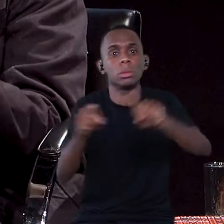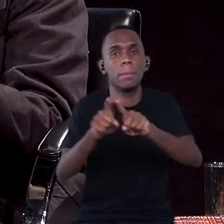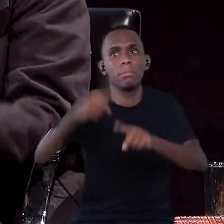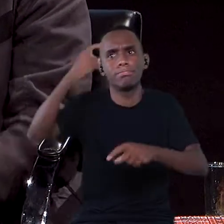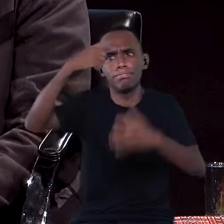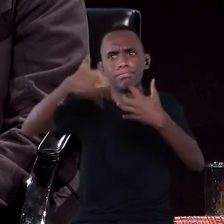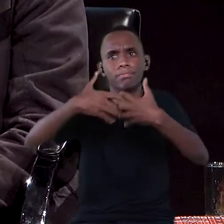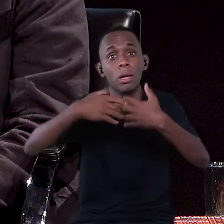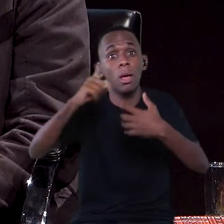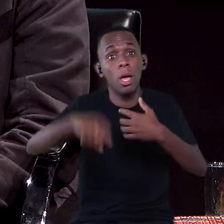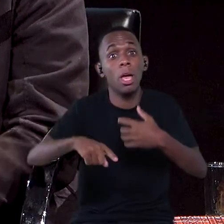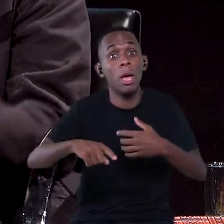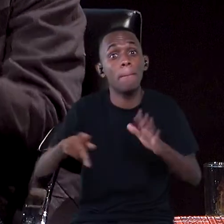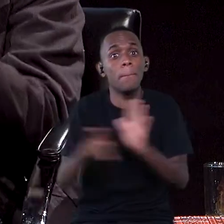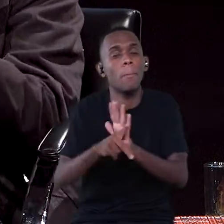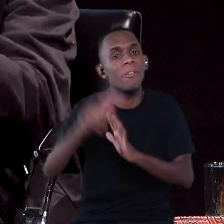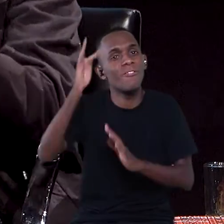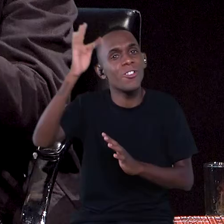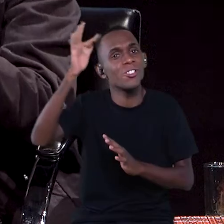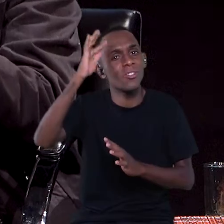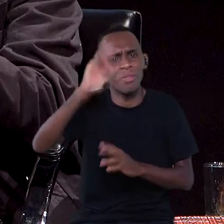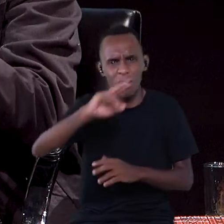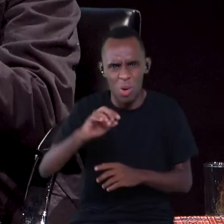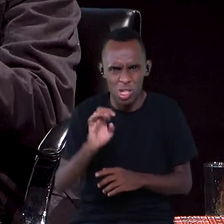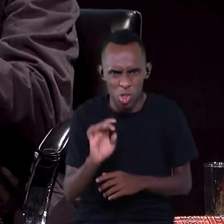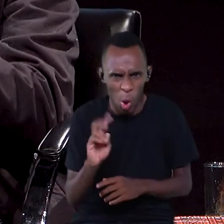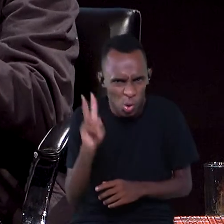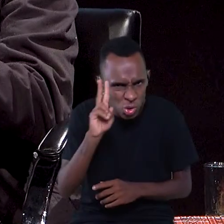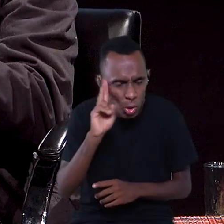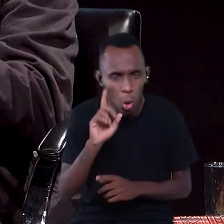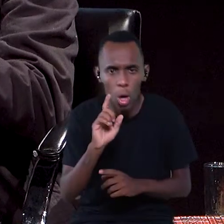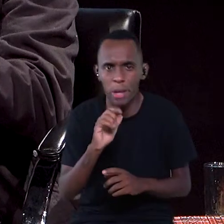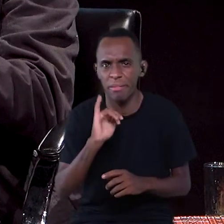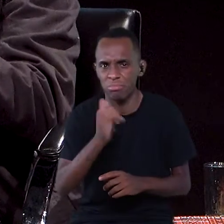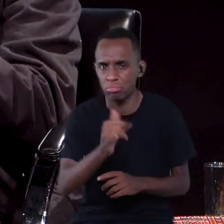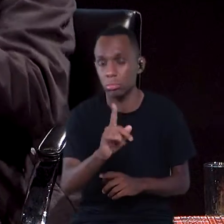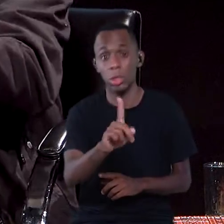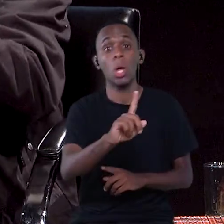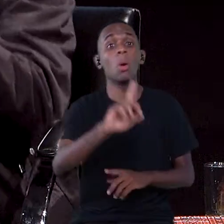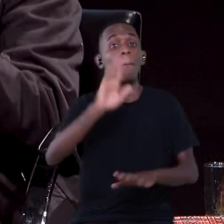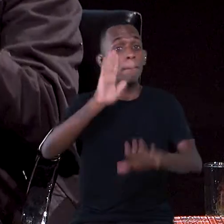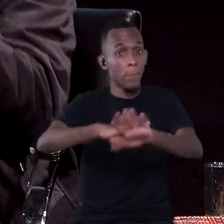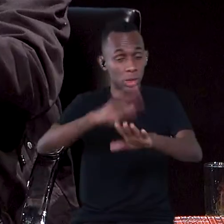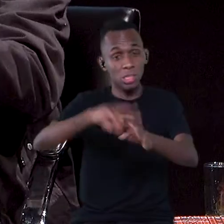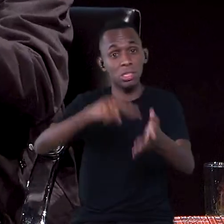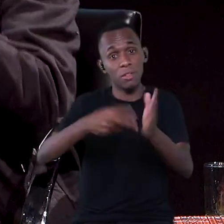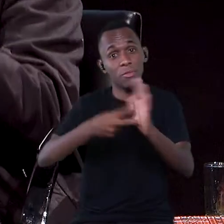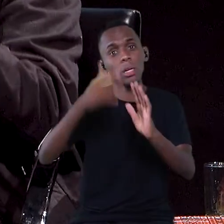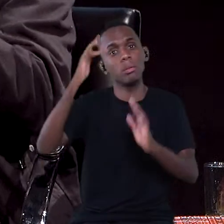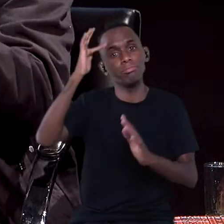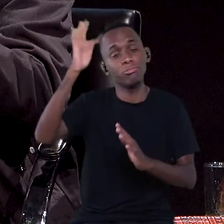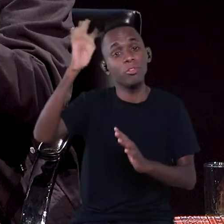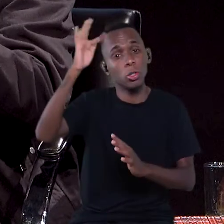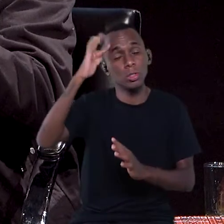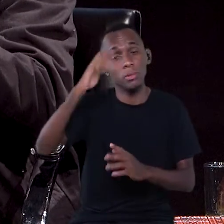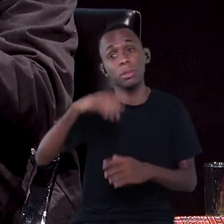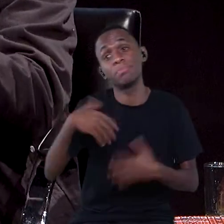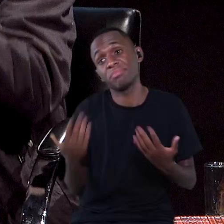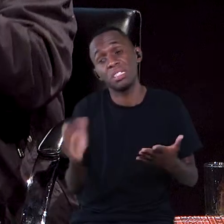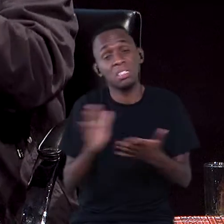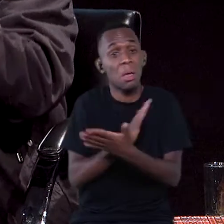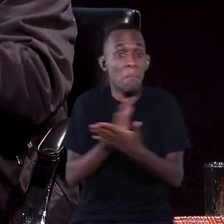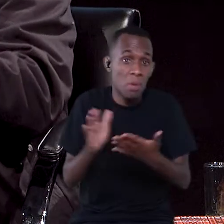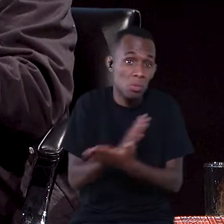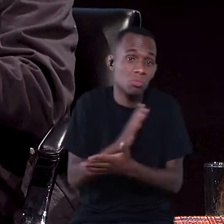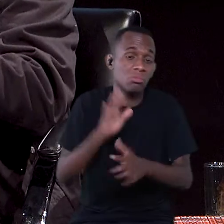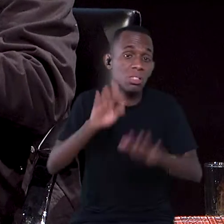de filosofia, é mais do que um livro de histórias superficiais. E isso, às vezes, para o público que espera, né, de